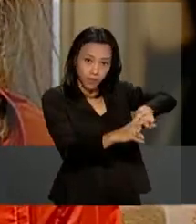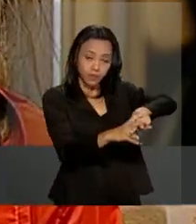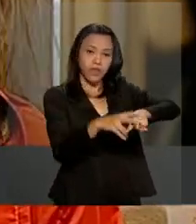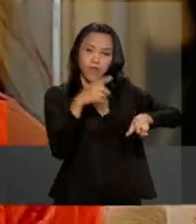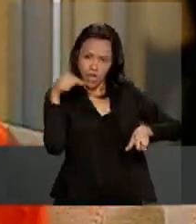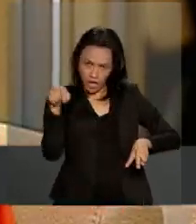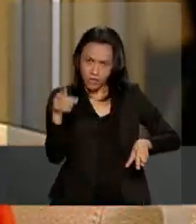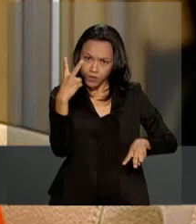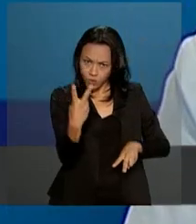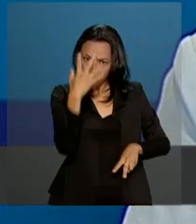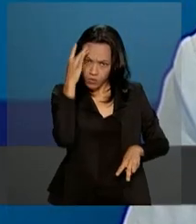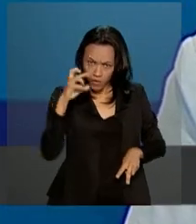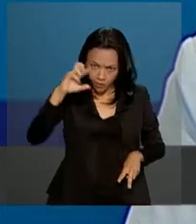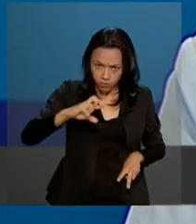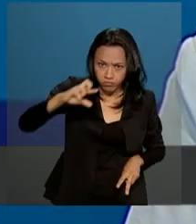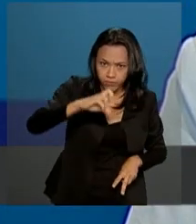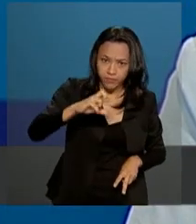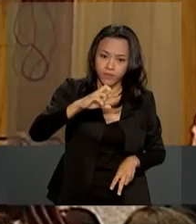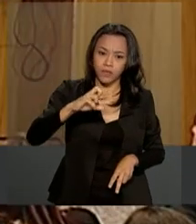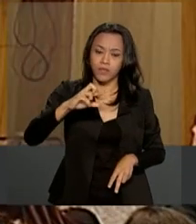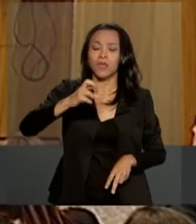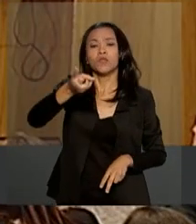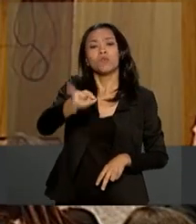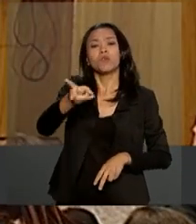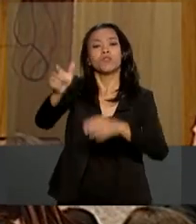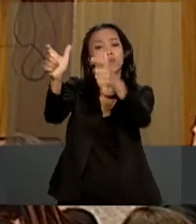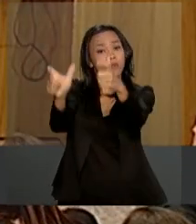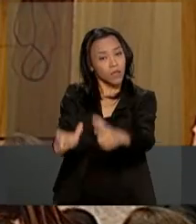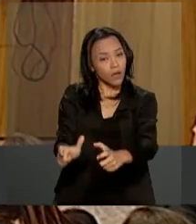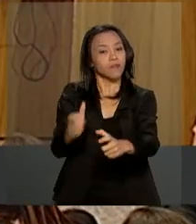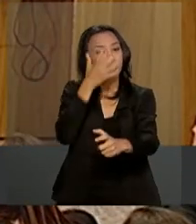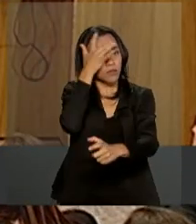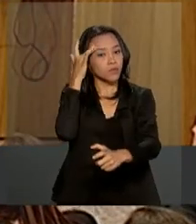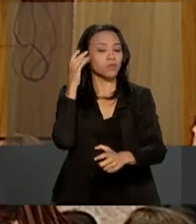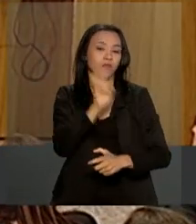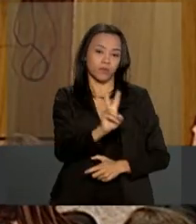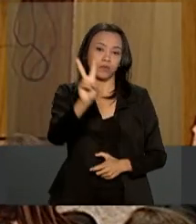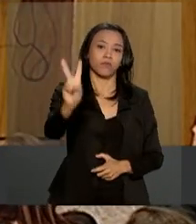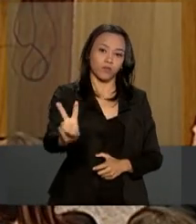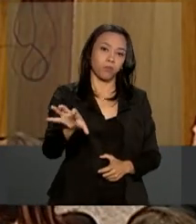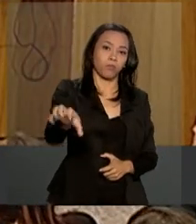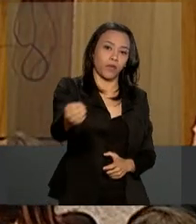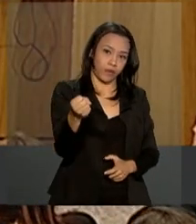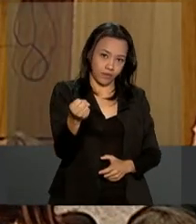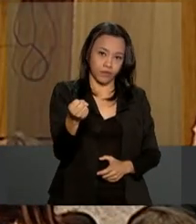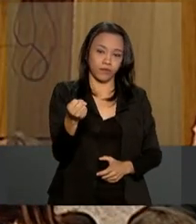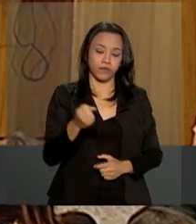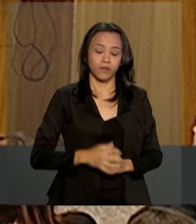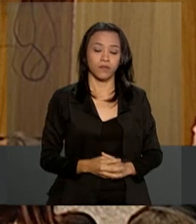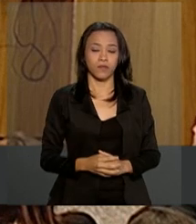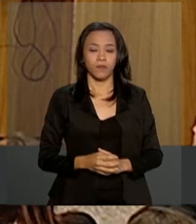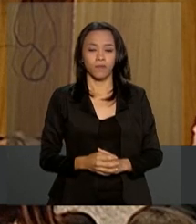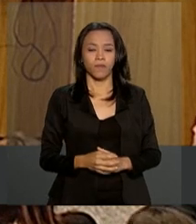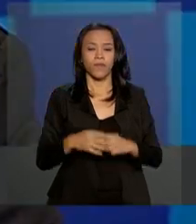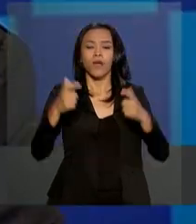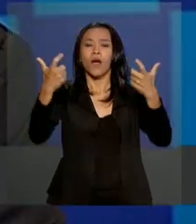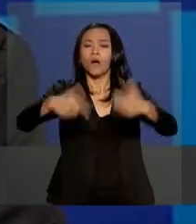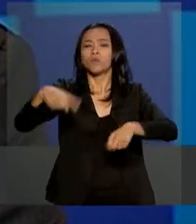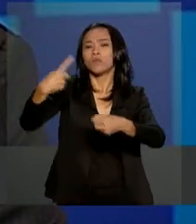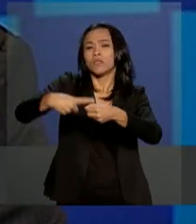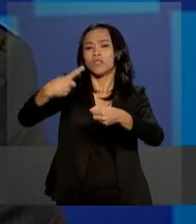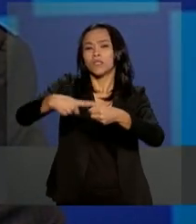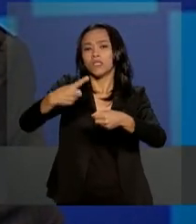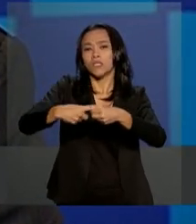mascarados que no mesmo local as duas pessoas estavam monte montes